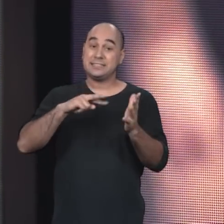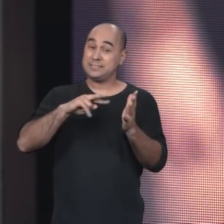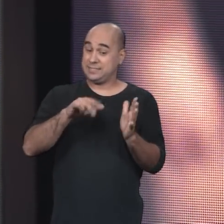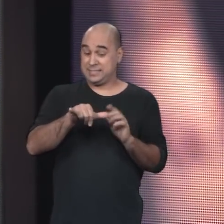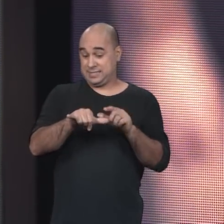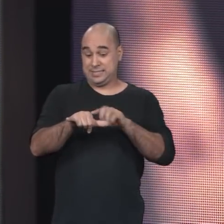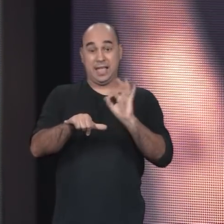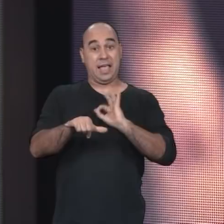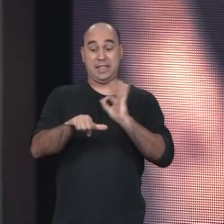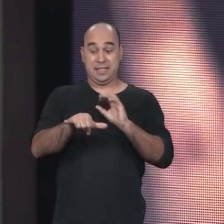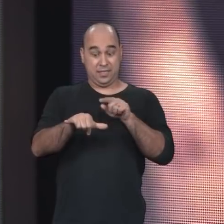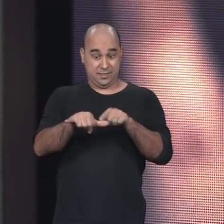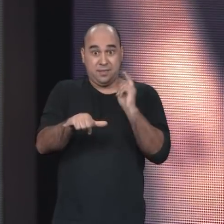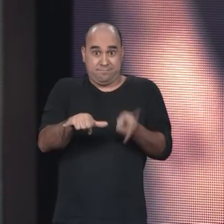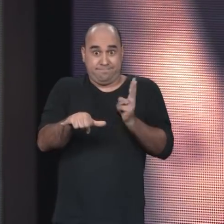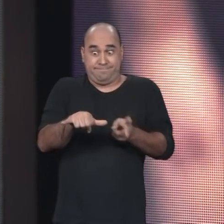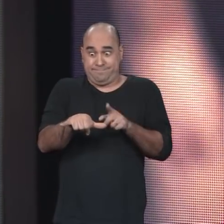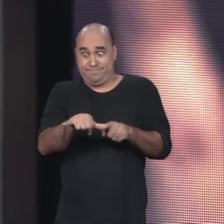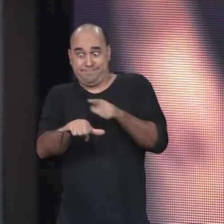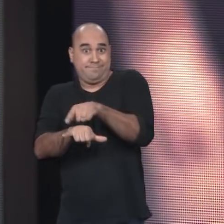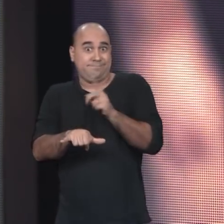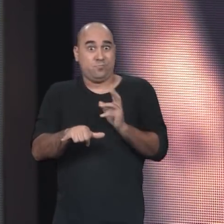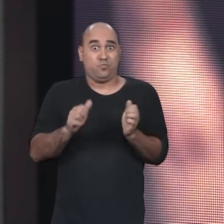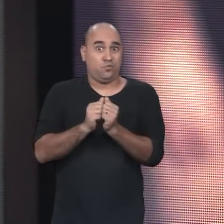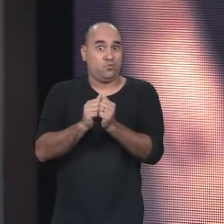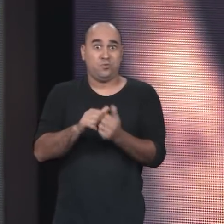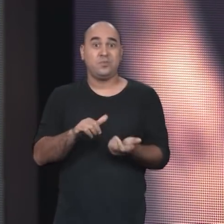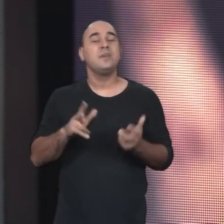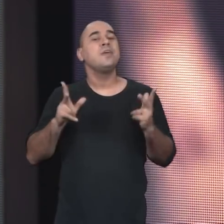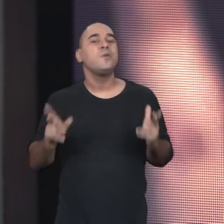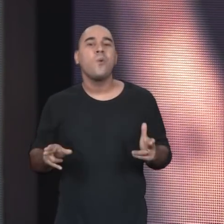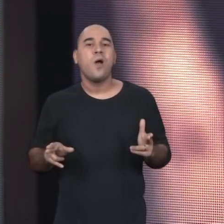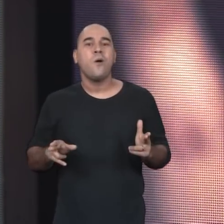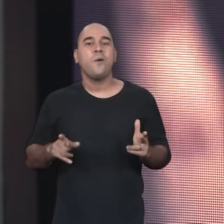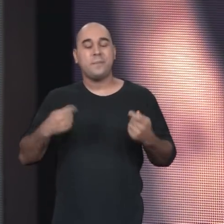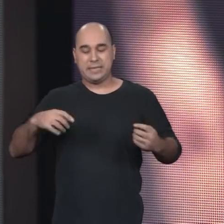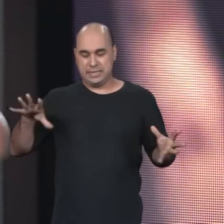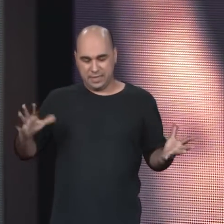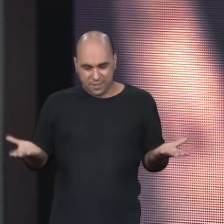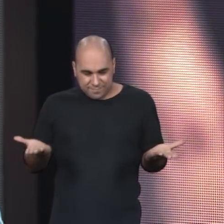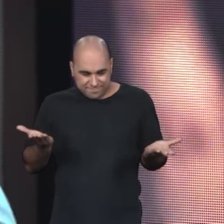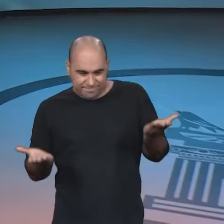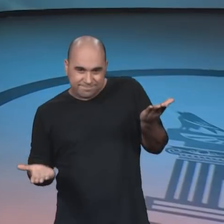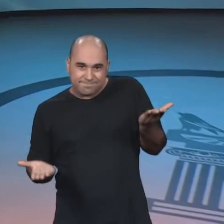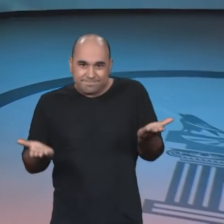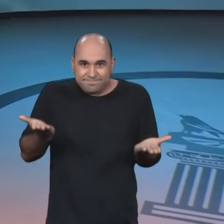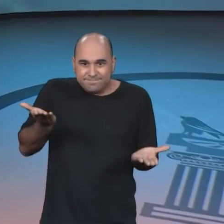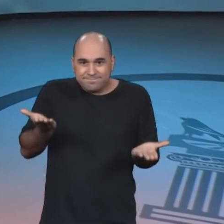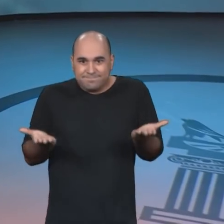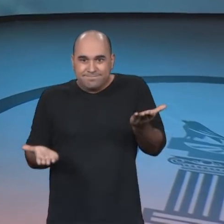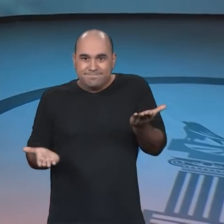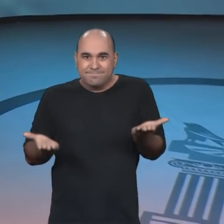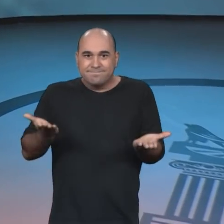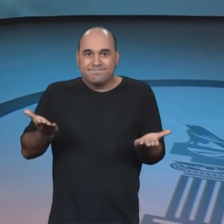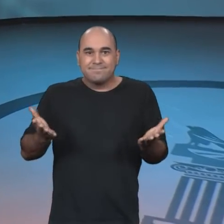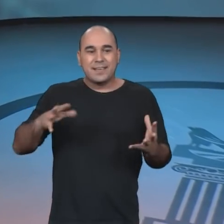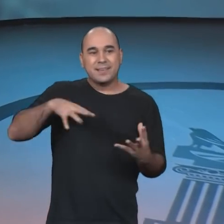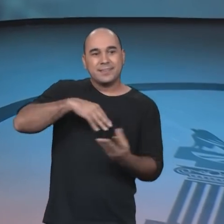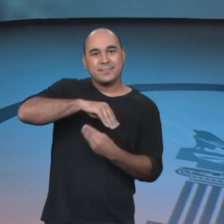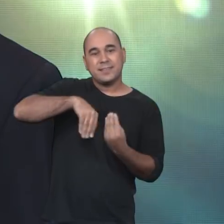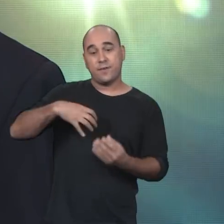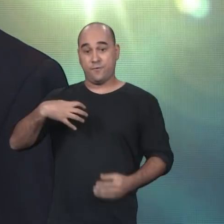pensamento. E um pensamento que, ao mesmo tempo, sente numa emoção o que significa o amor de Deus. Legal, muito